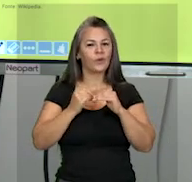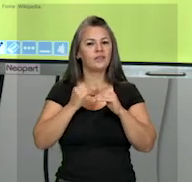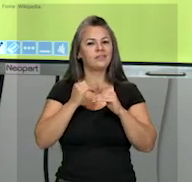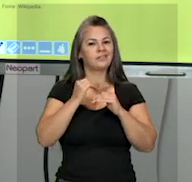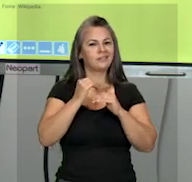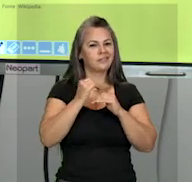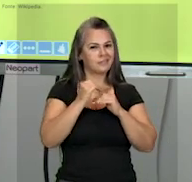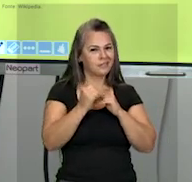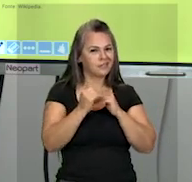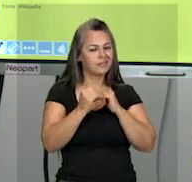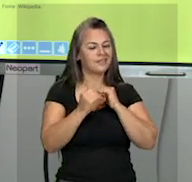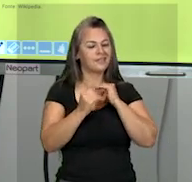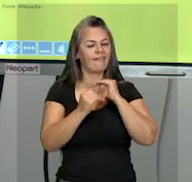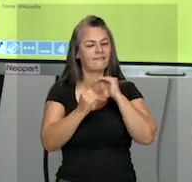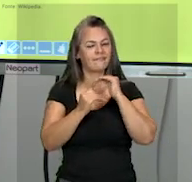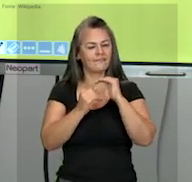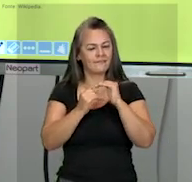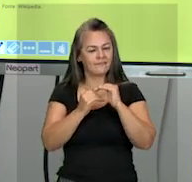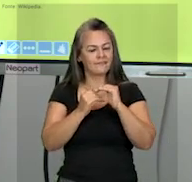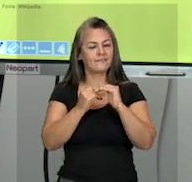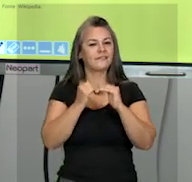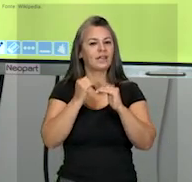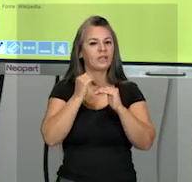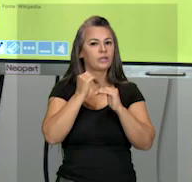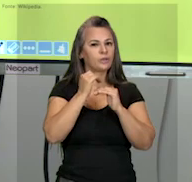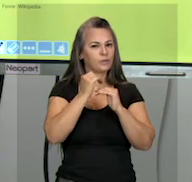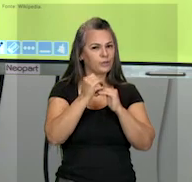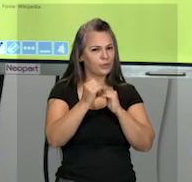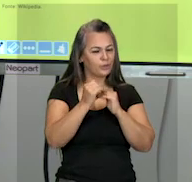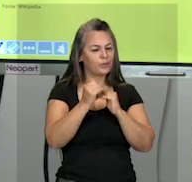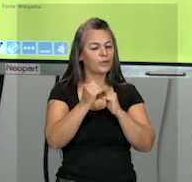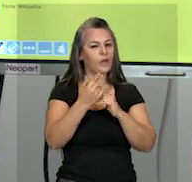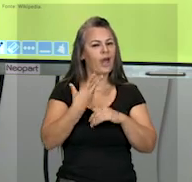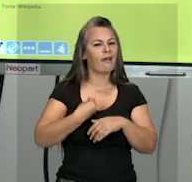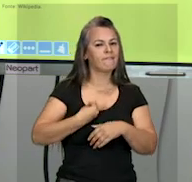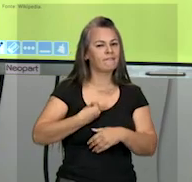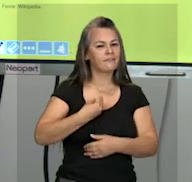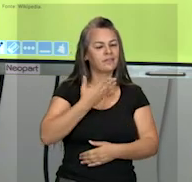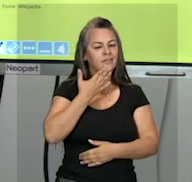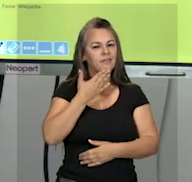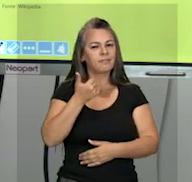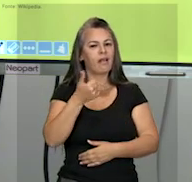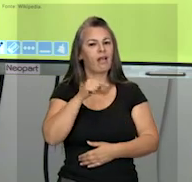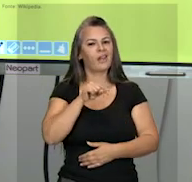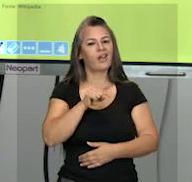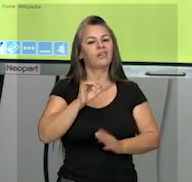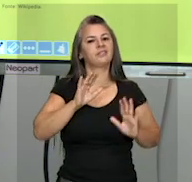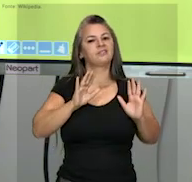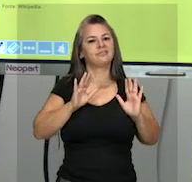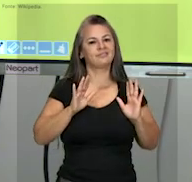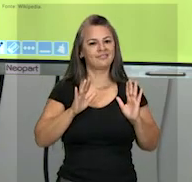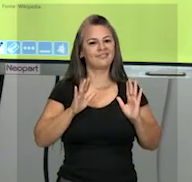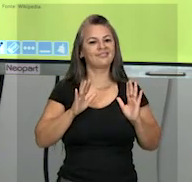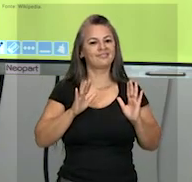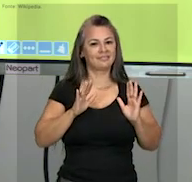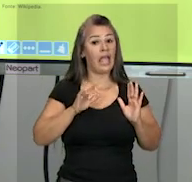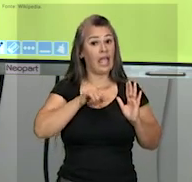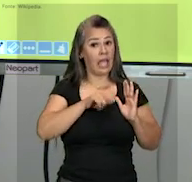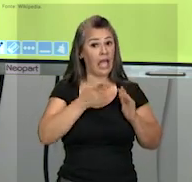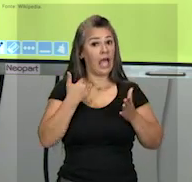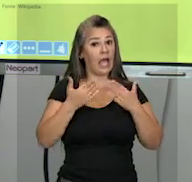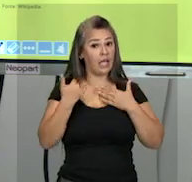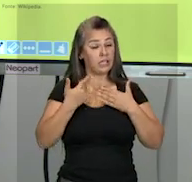urbana, começa uma certa melhoria na qualidade de vida das pessoas, por mais que a princípio seja muito precária a situação de